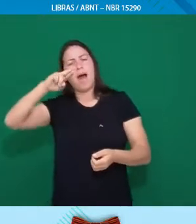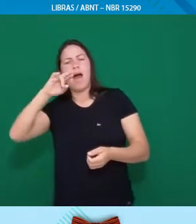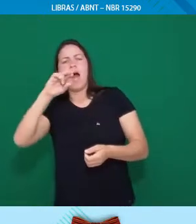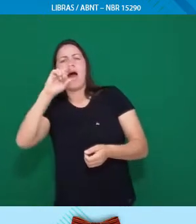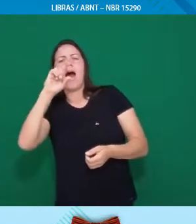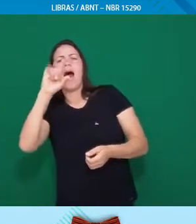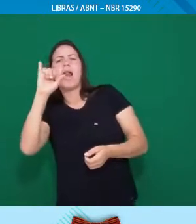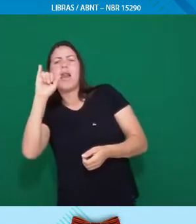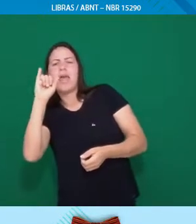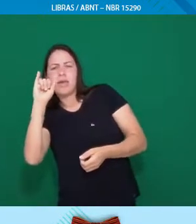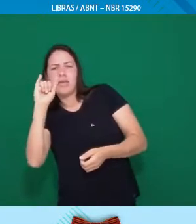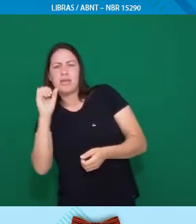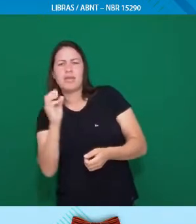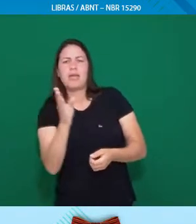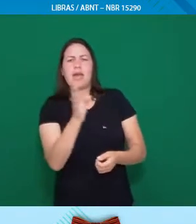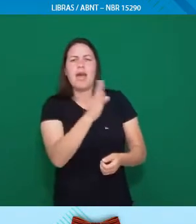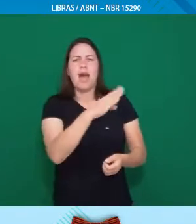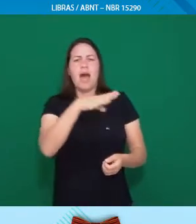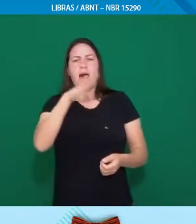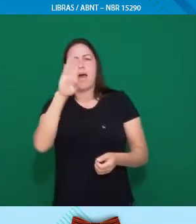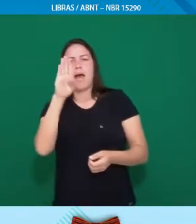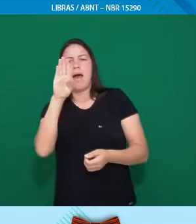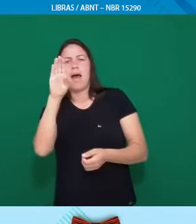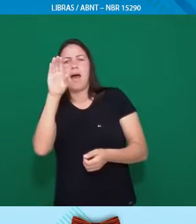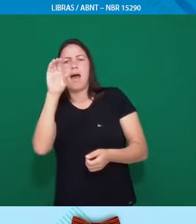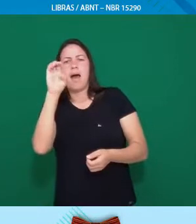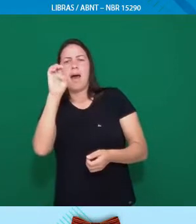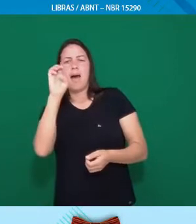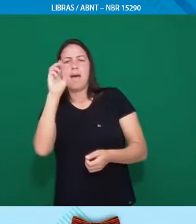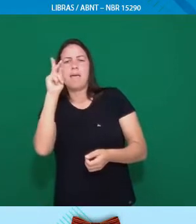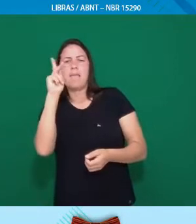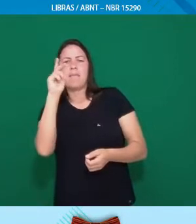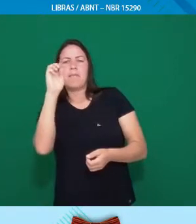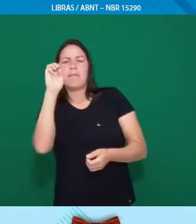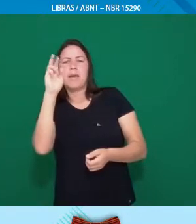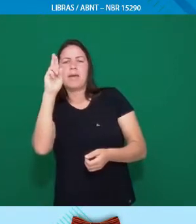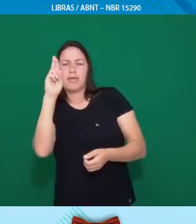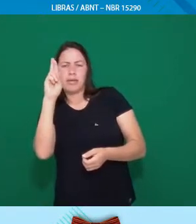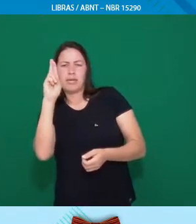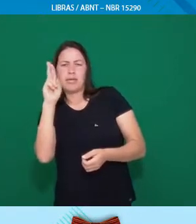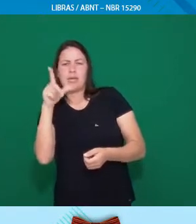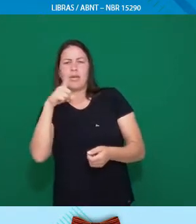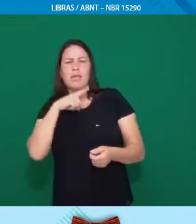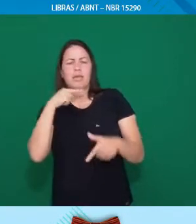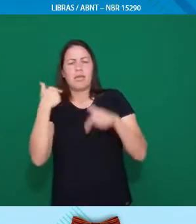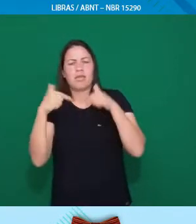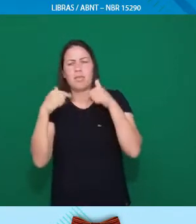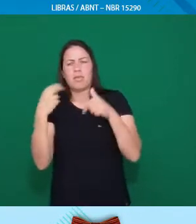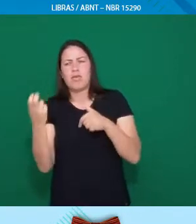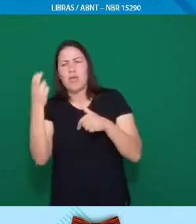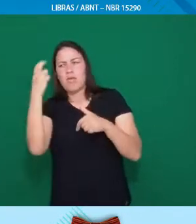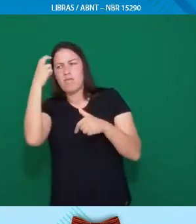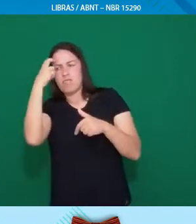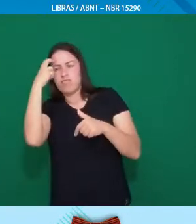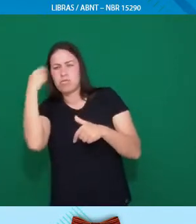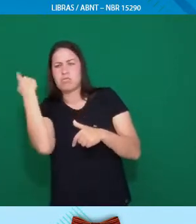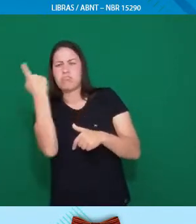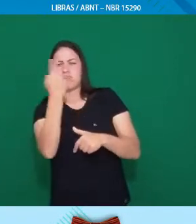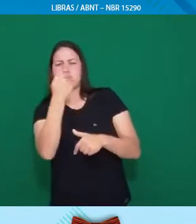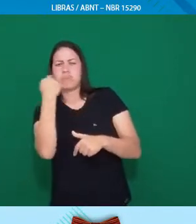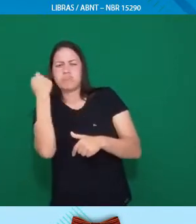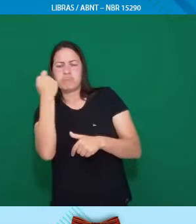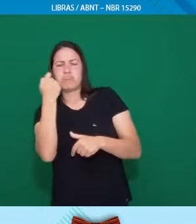relevantes serviços prestados ao nosso município principalmente pelo excelente trabalho que realizou como superintendente da Fundação Cultural camponovense